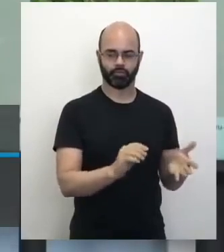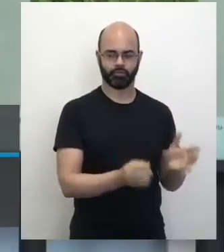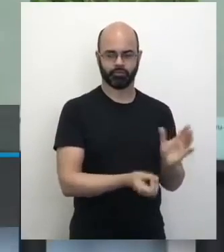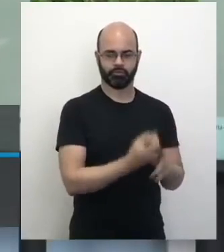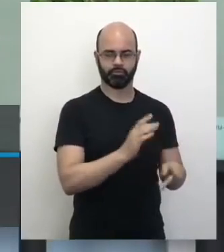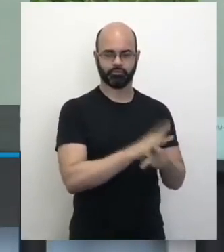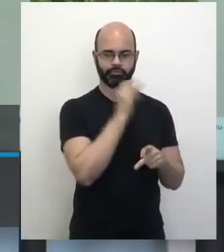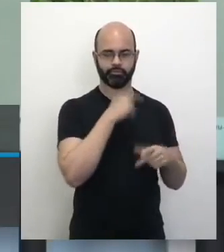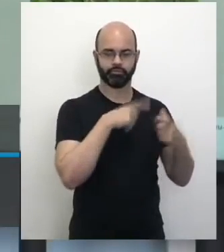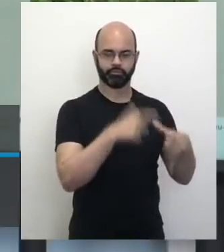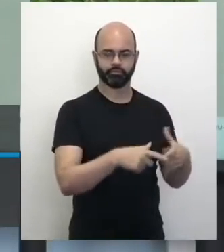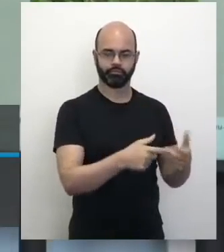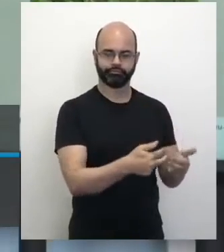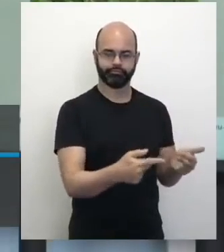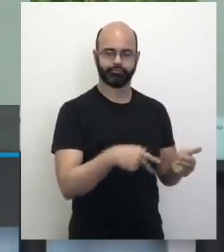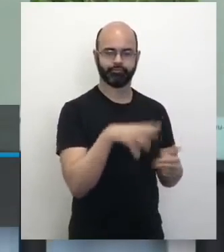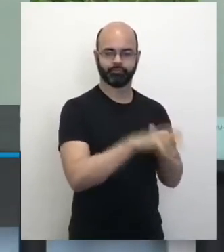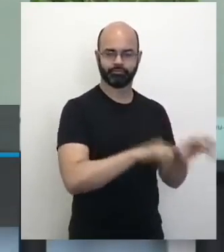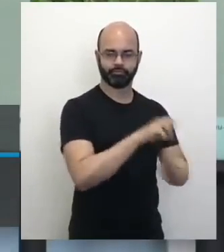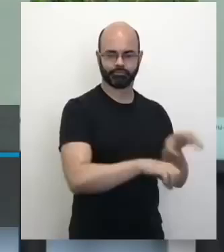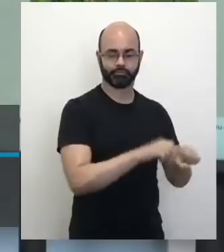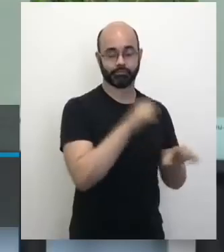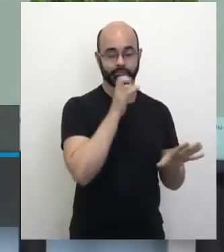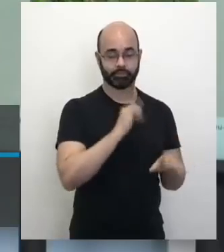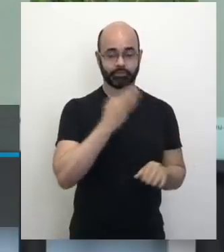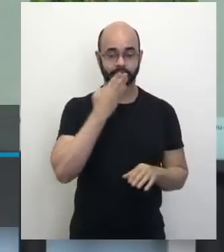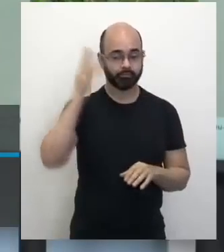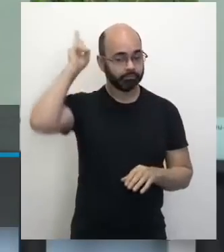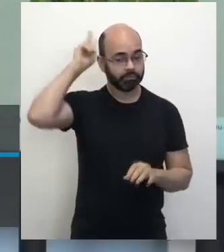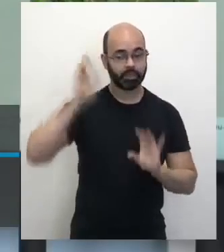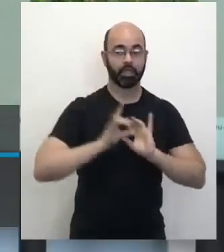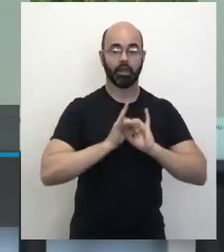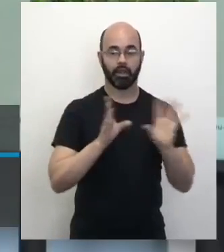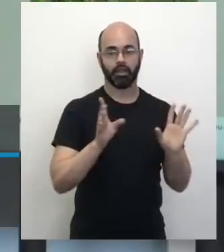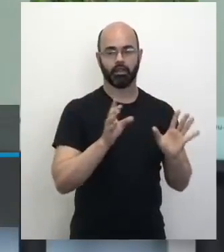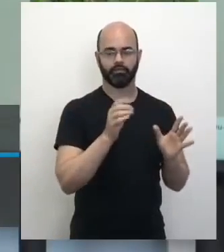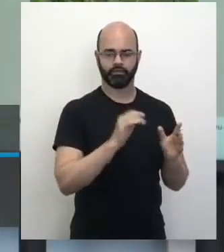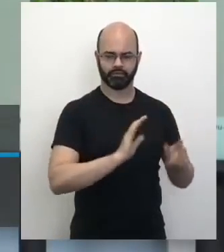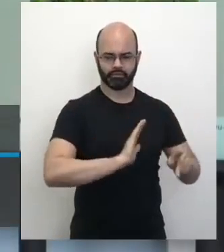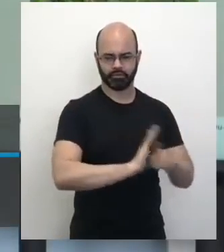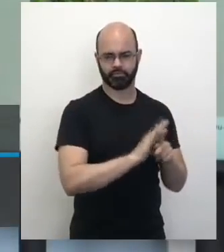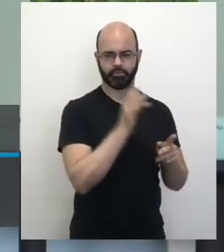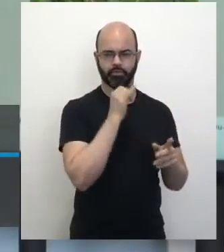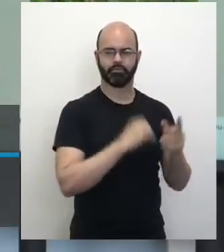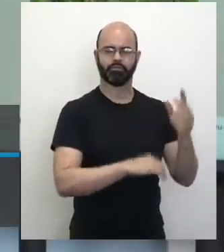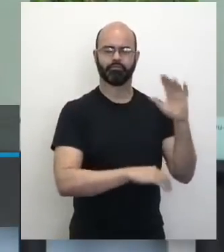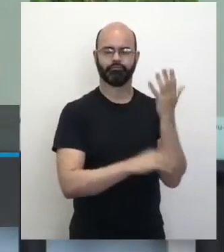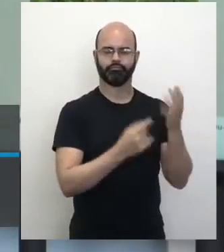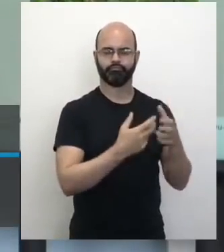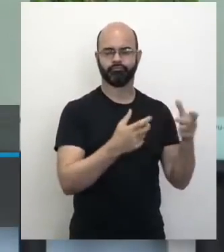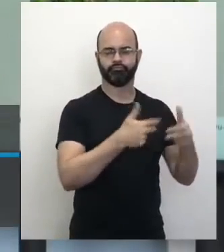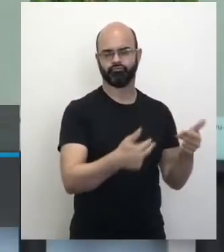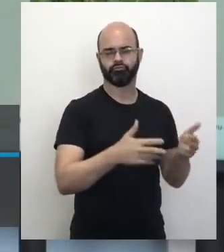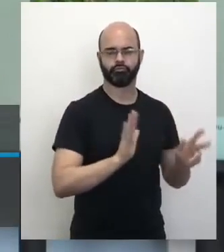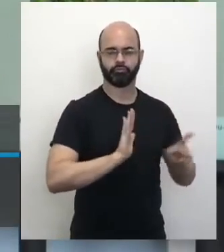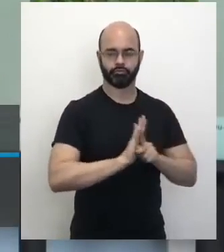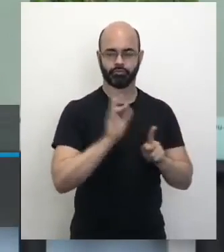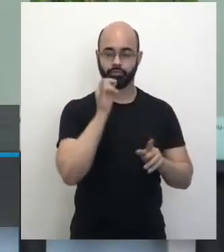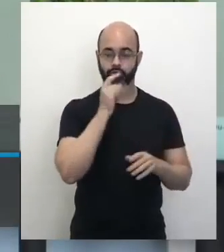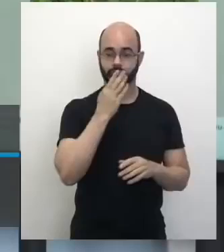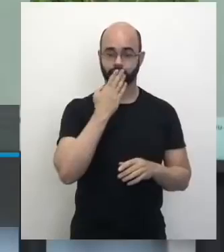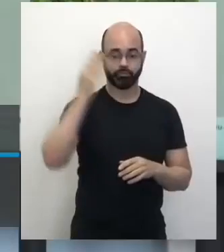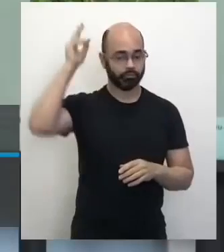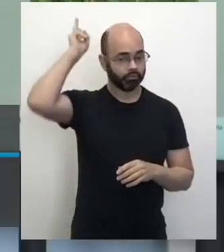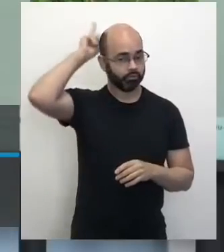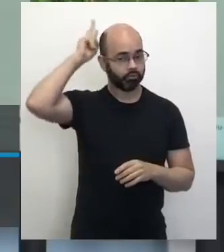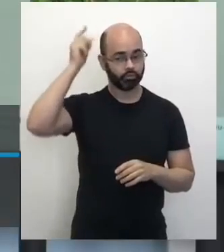não ser que seja autorizado pelos indígenas, mesmo assim, né, não se faz, até porque, né, na cultura